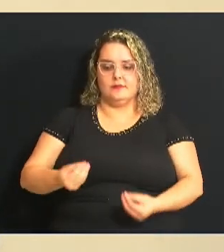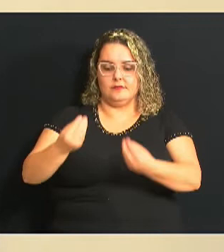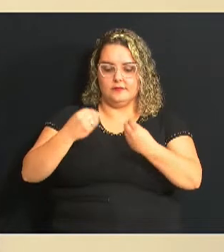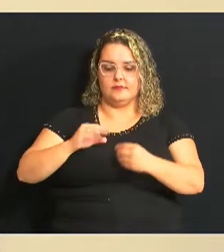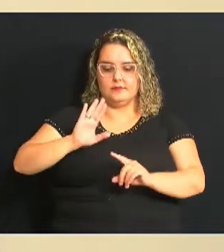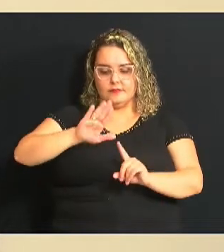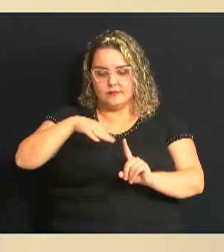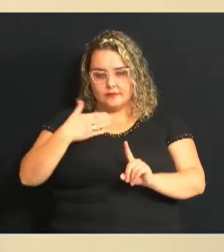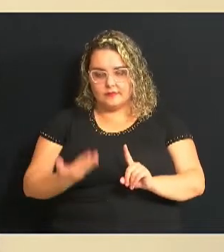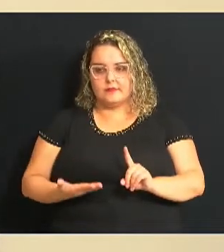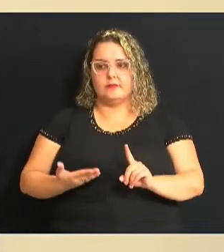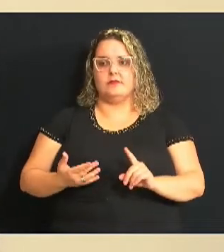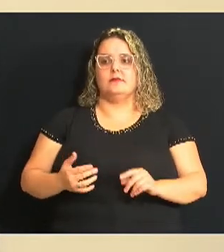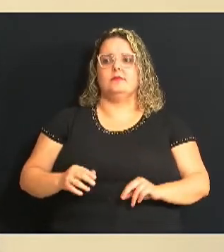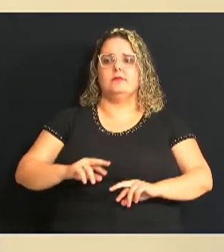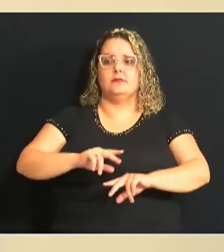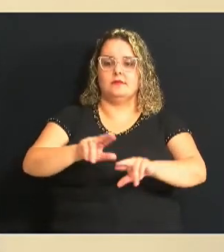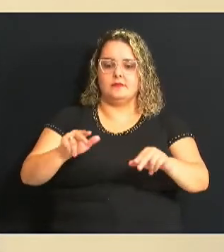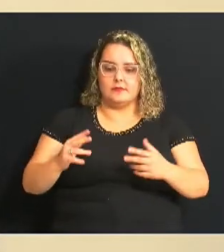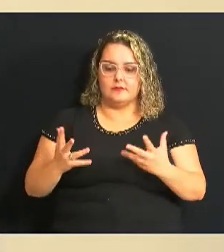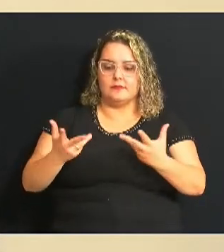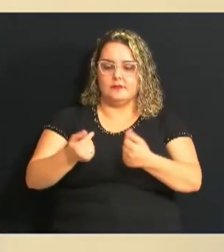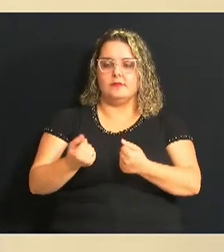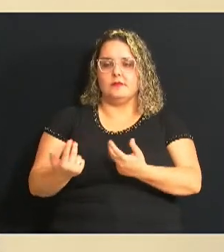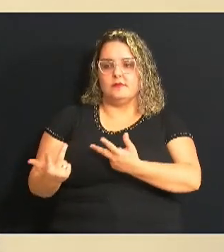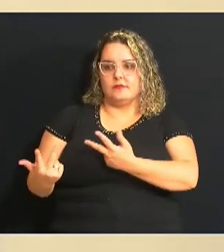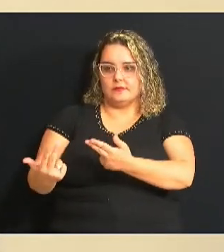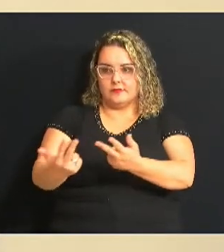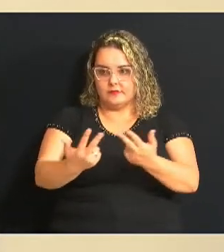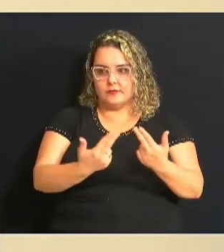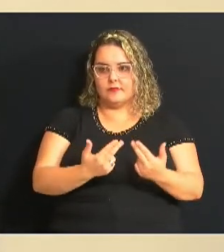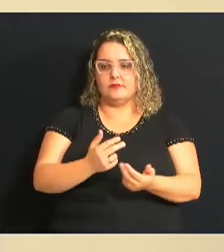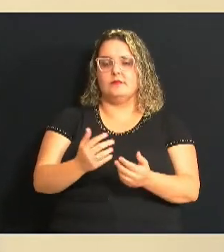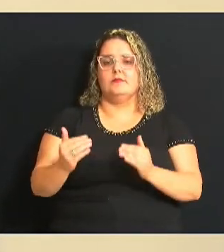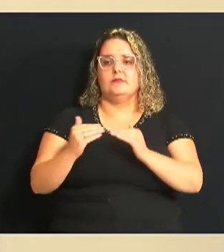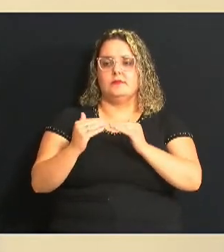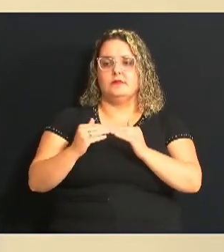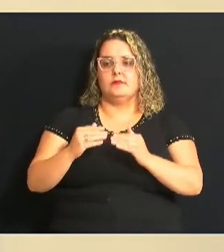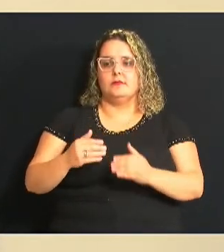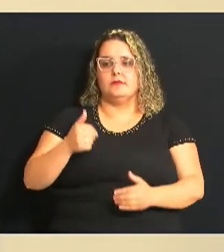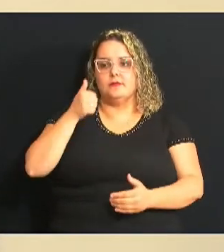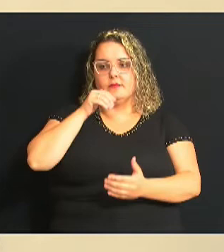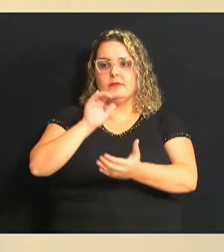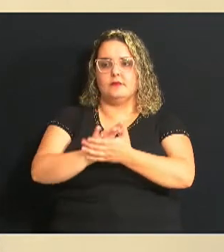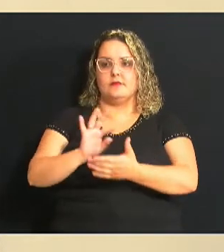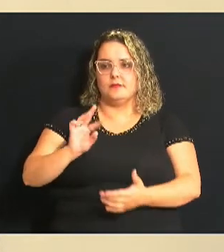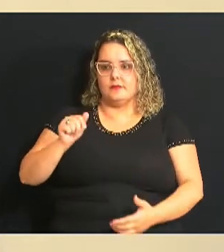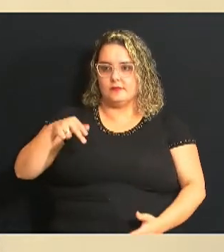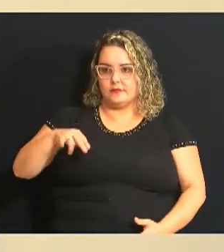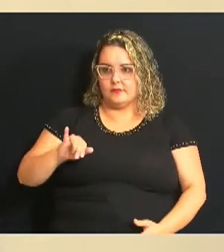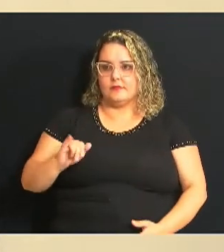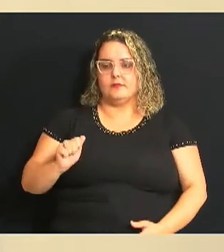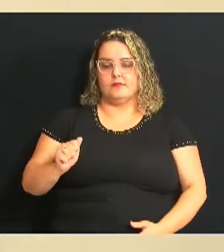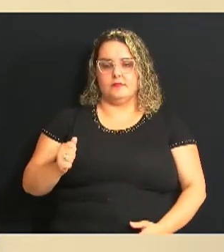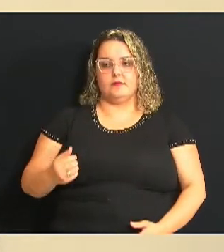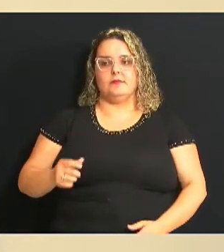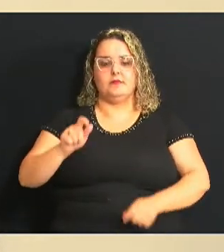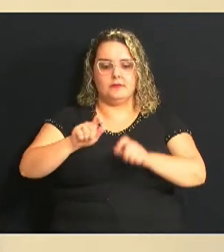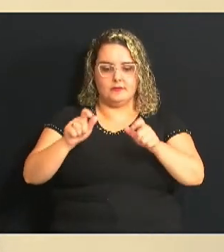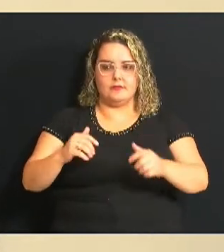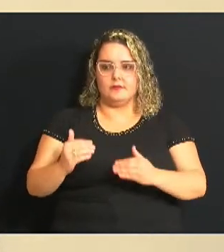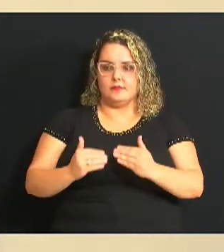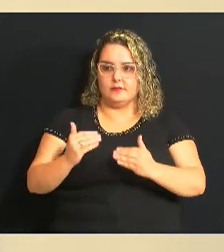os demais que assim concordaram. Também agradecer a minha esposa Tânia, as pessoas que ajudaram a